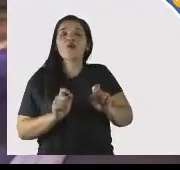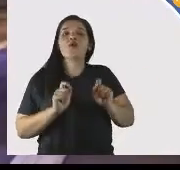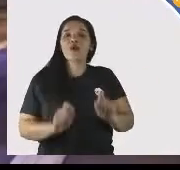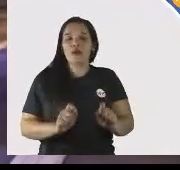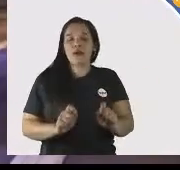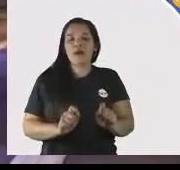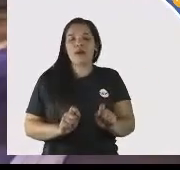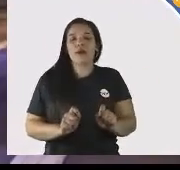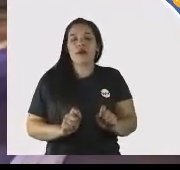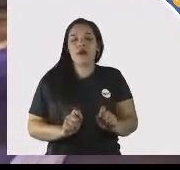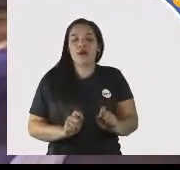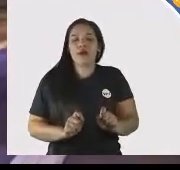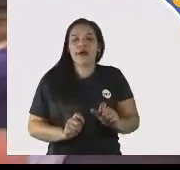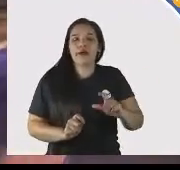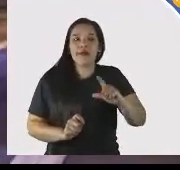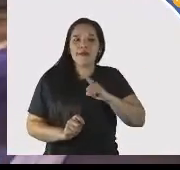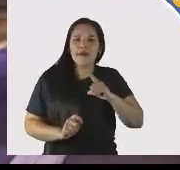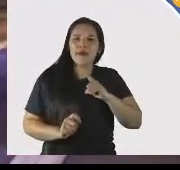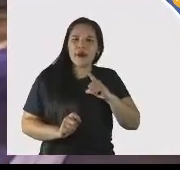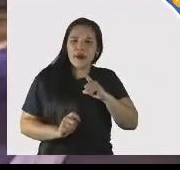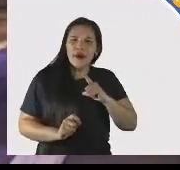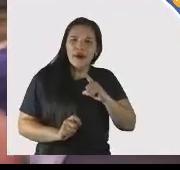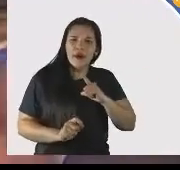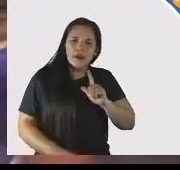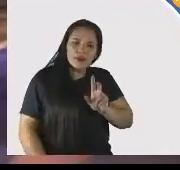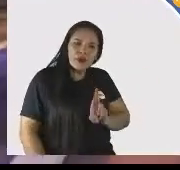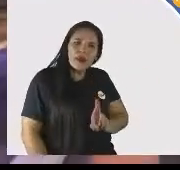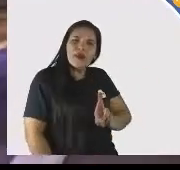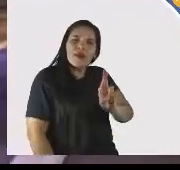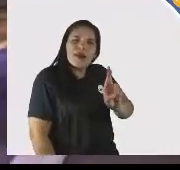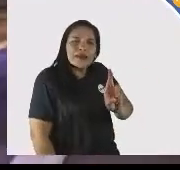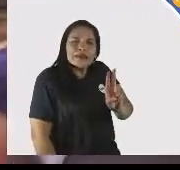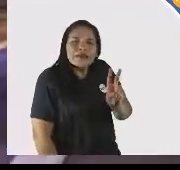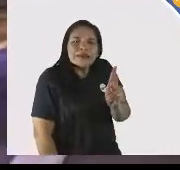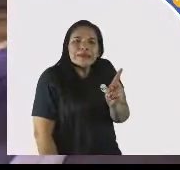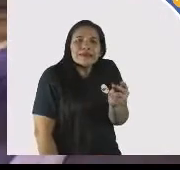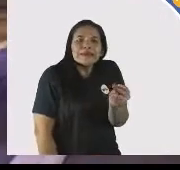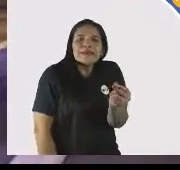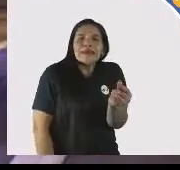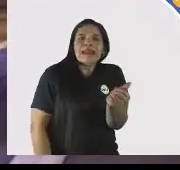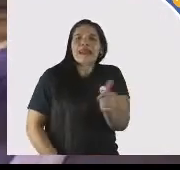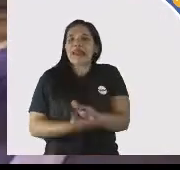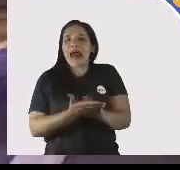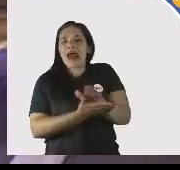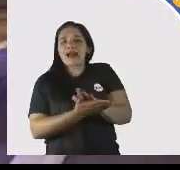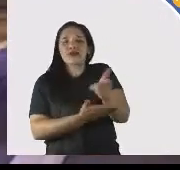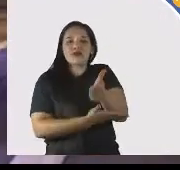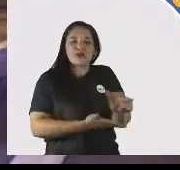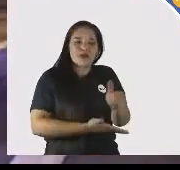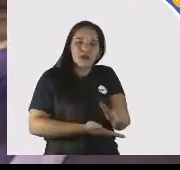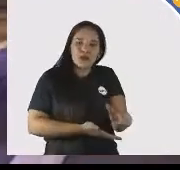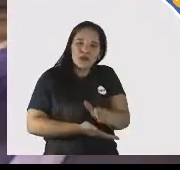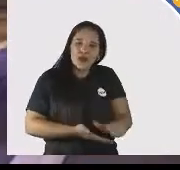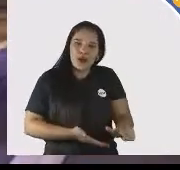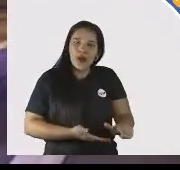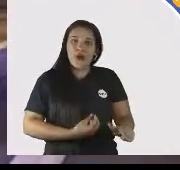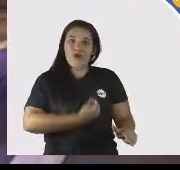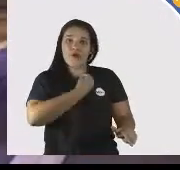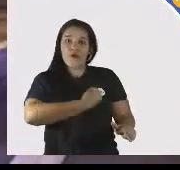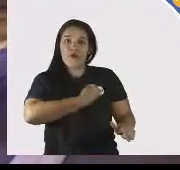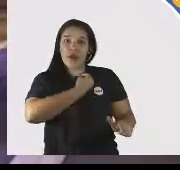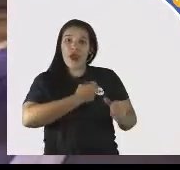que existe um volume represado que não foi renovado cada empresa de ônibus para ela sobreviver